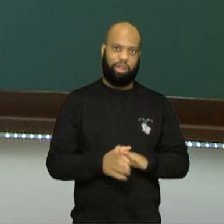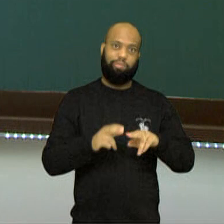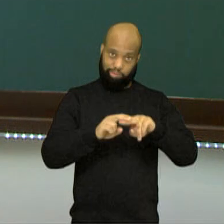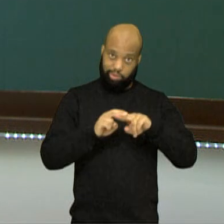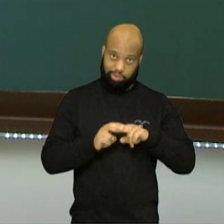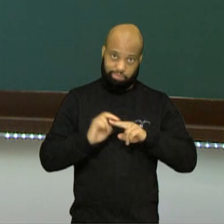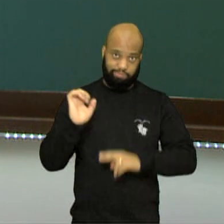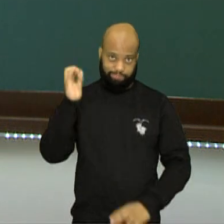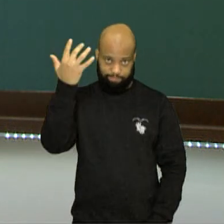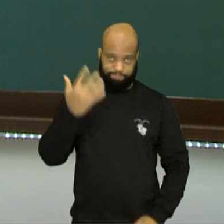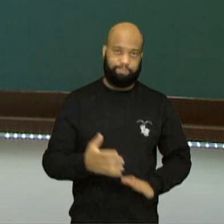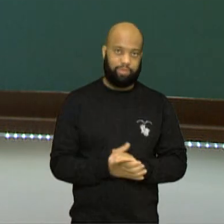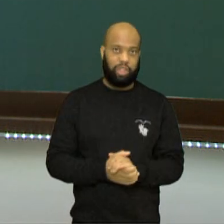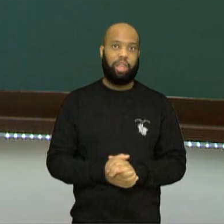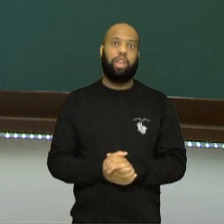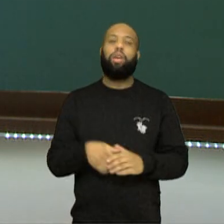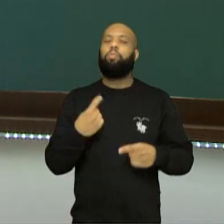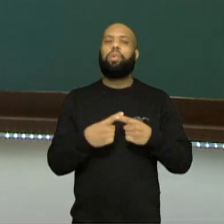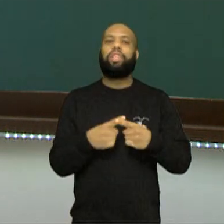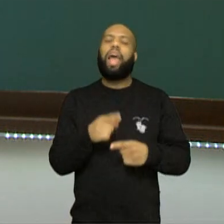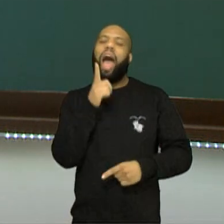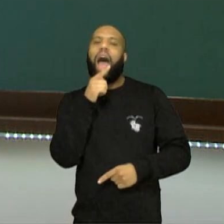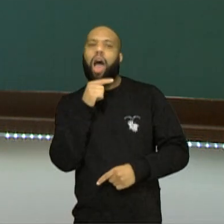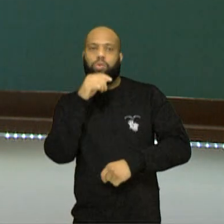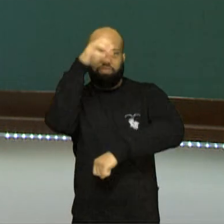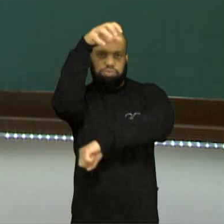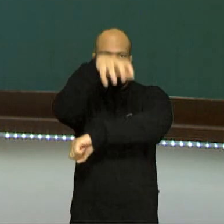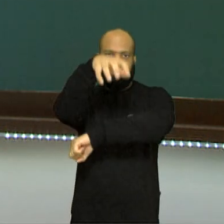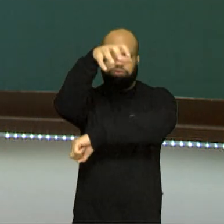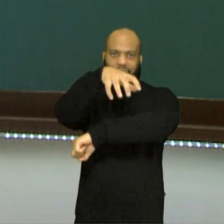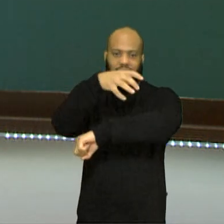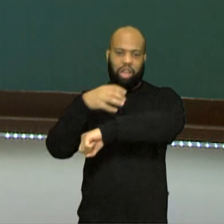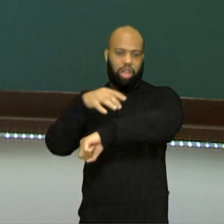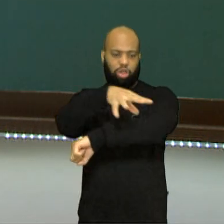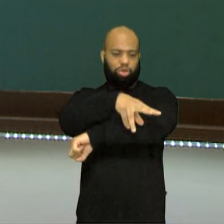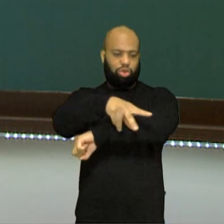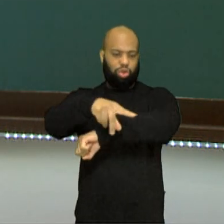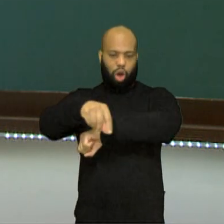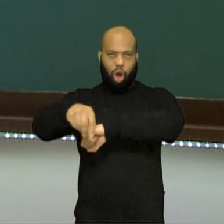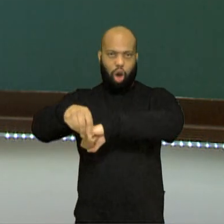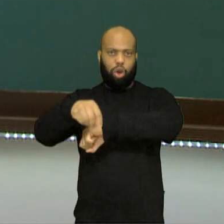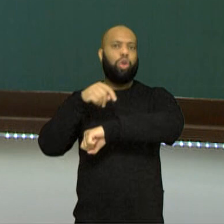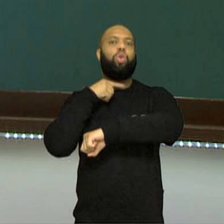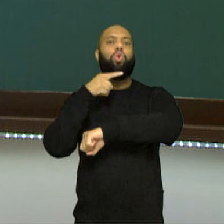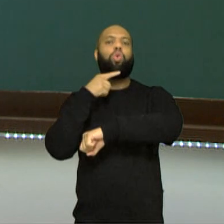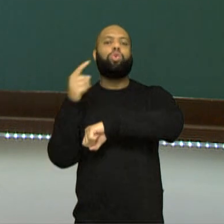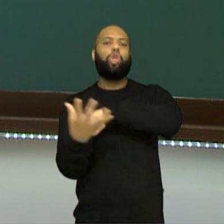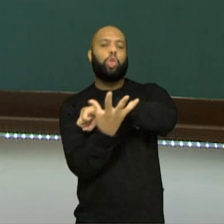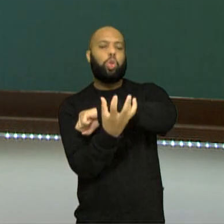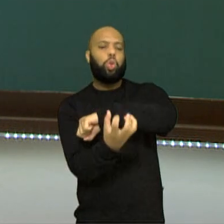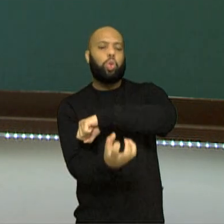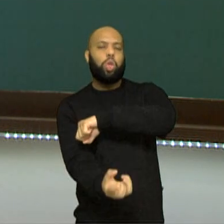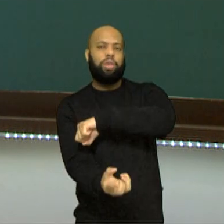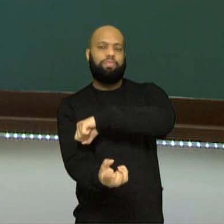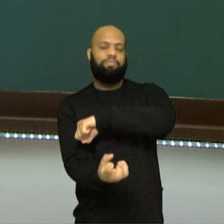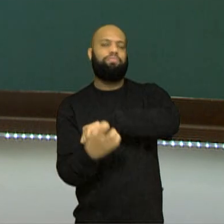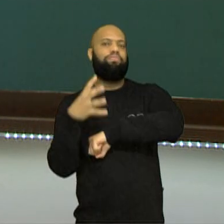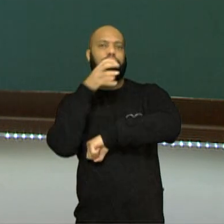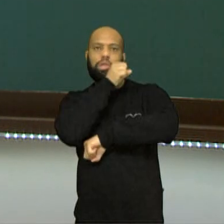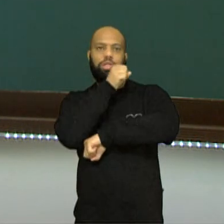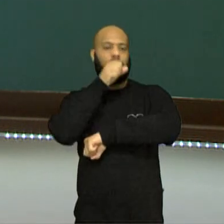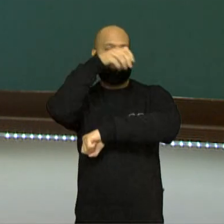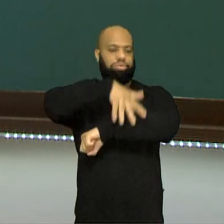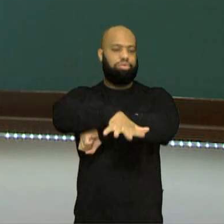impermeabilização desse solo. E essa água não consegue ser absorvida rapidamente pelo solo. E vai ficar o